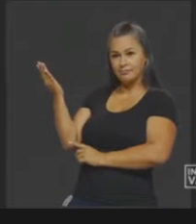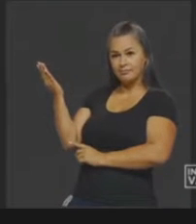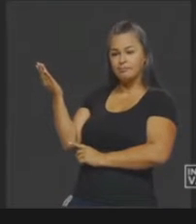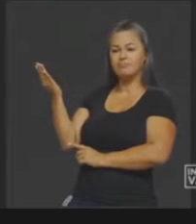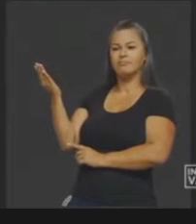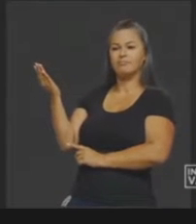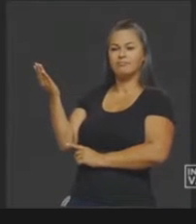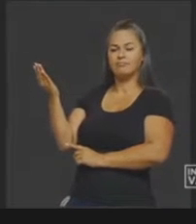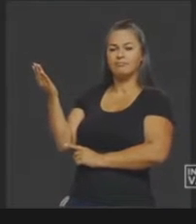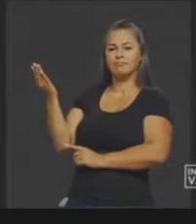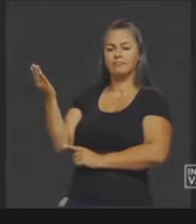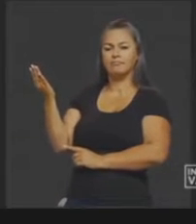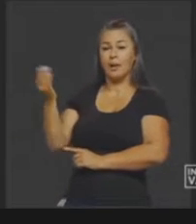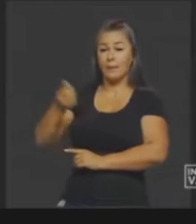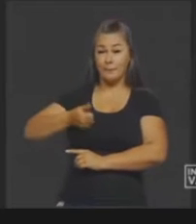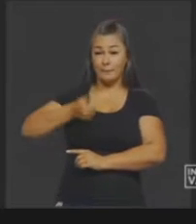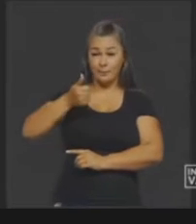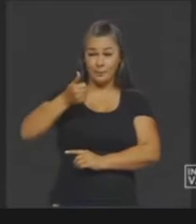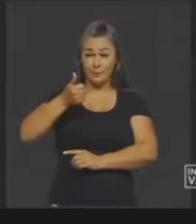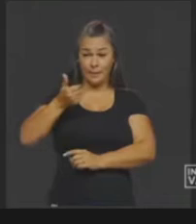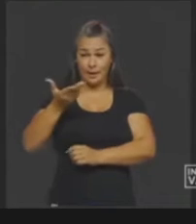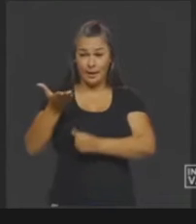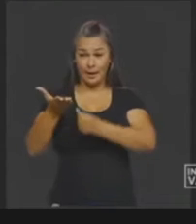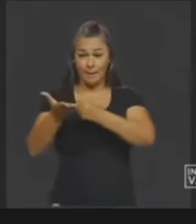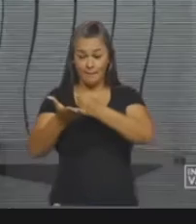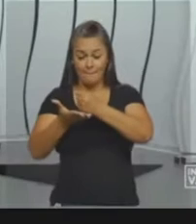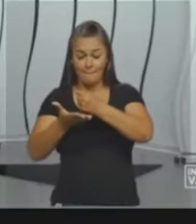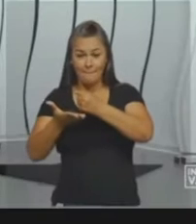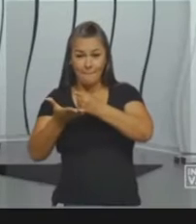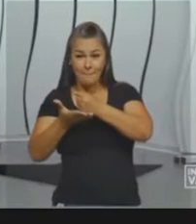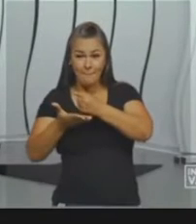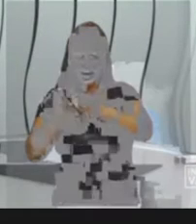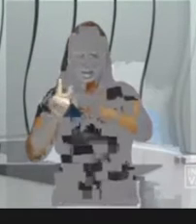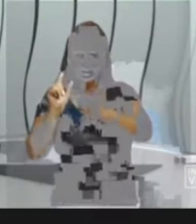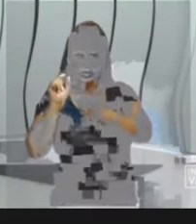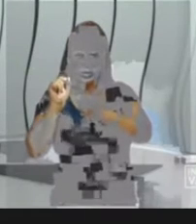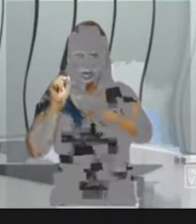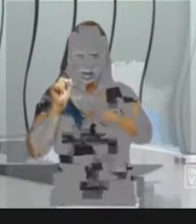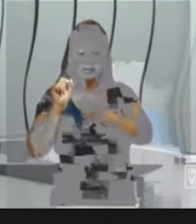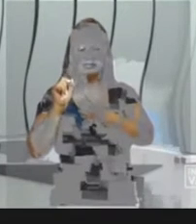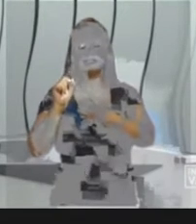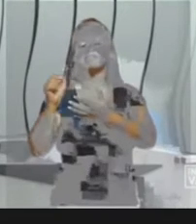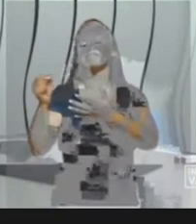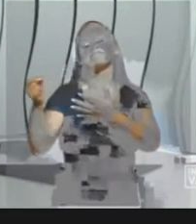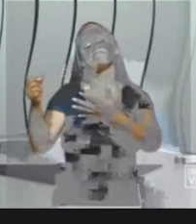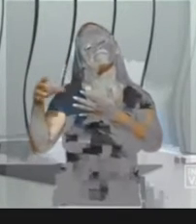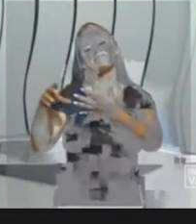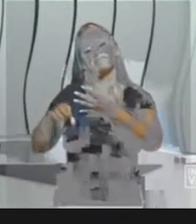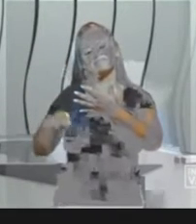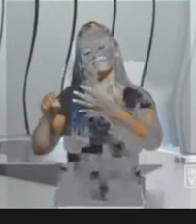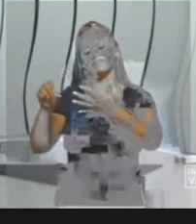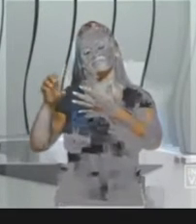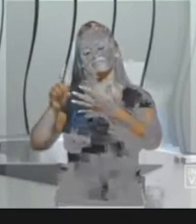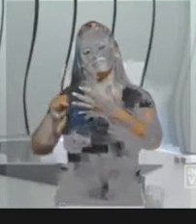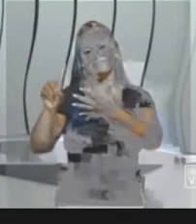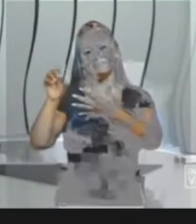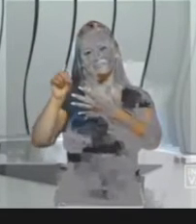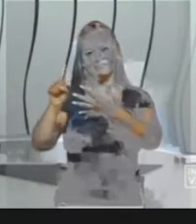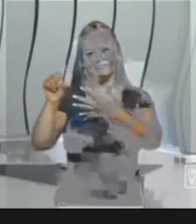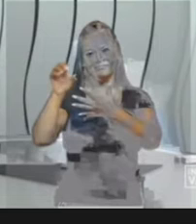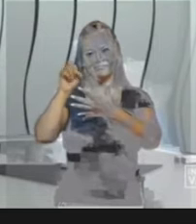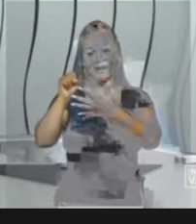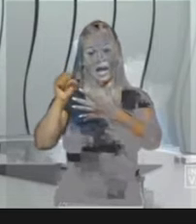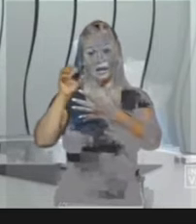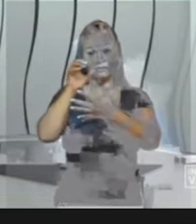alimentares. Não é de todas não, tá? Por exemplo, no mar, nós temos como base da cadeia alimentar, em muitos casos, nós temos algas.